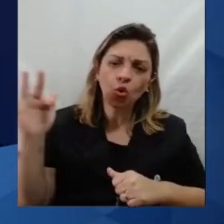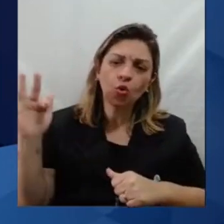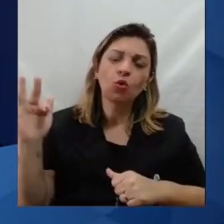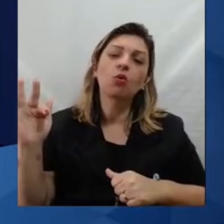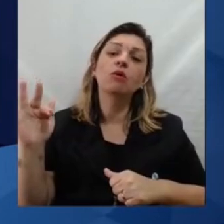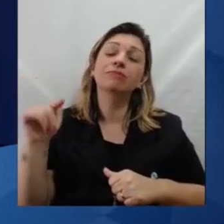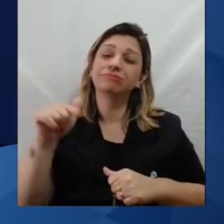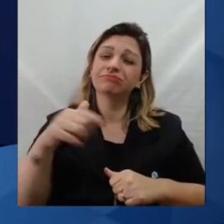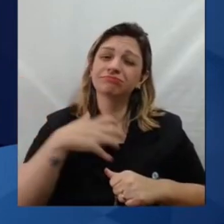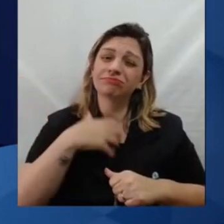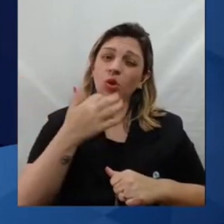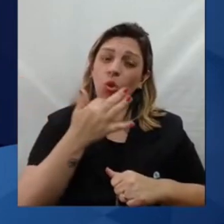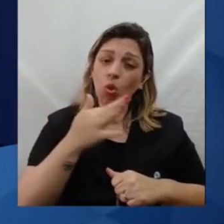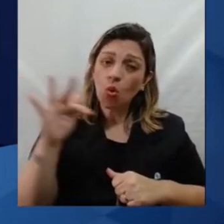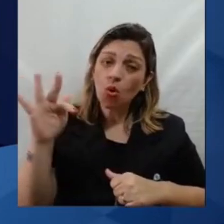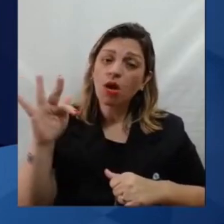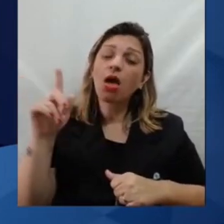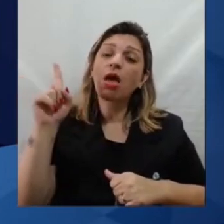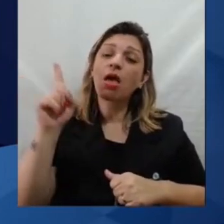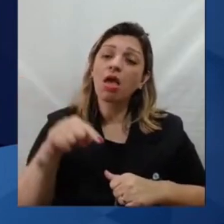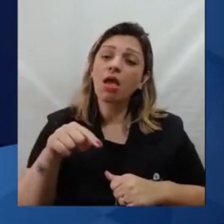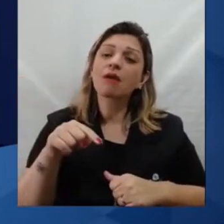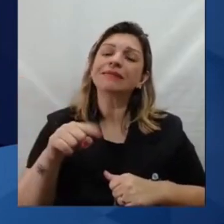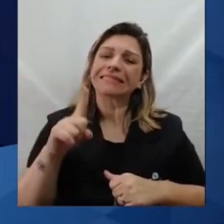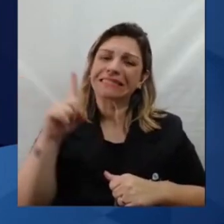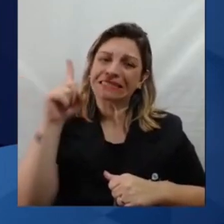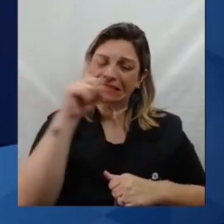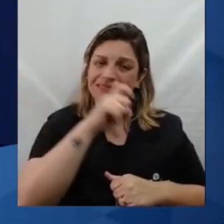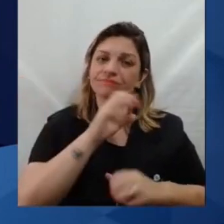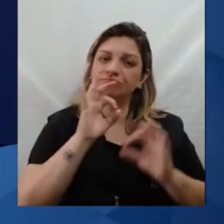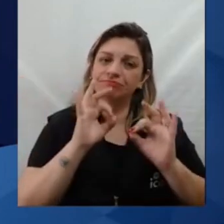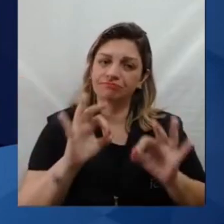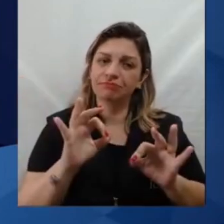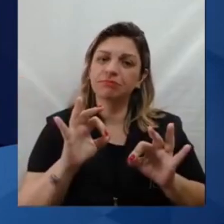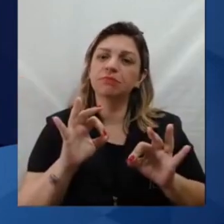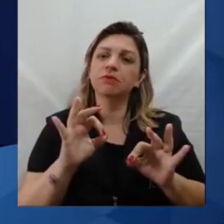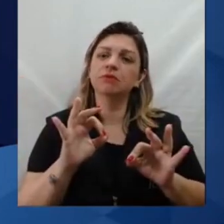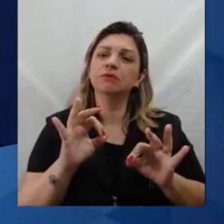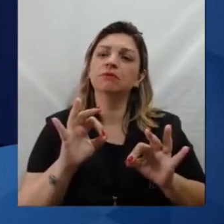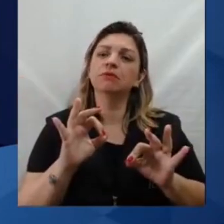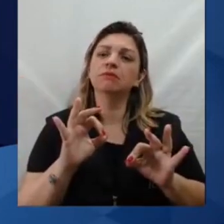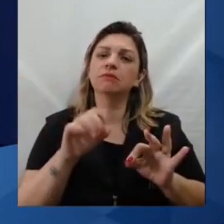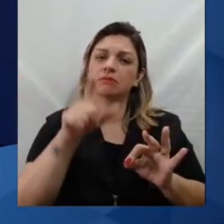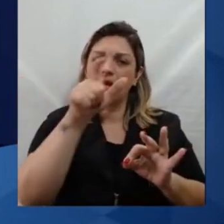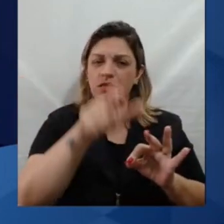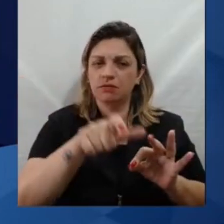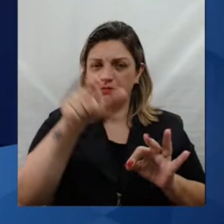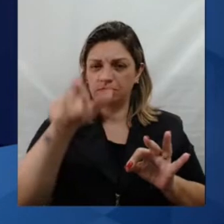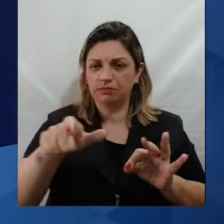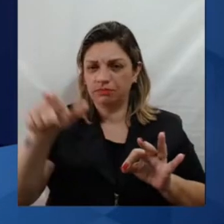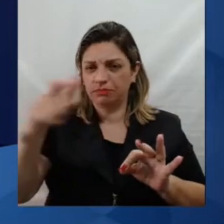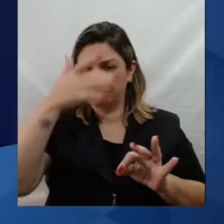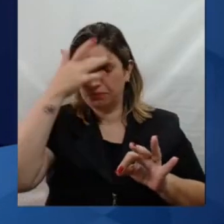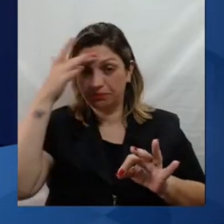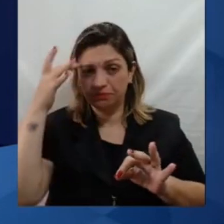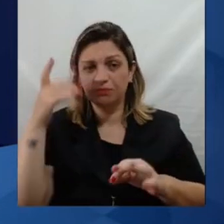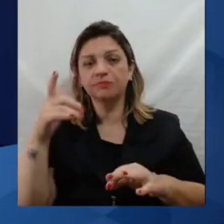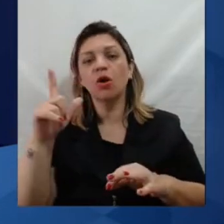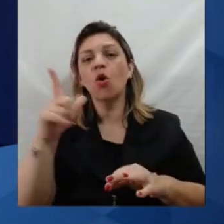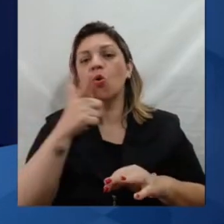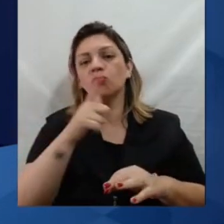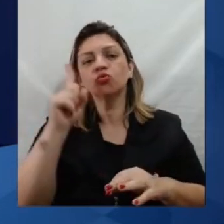ela é um fator bem limitante, então, para esses indivíduos, né, para suas atividades de vida diária,